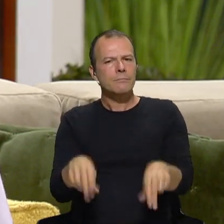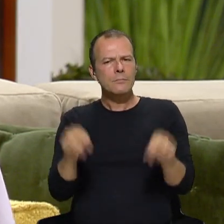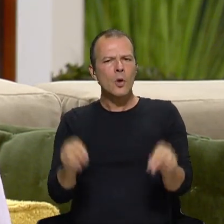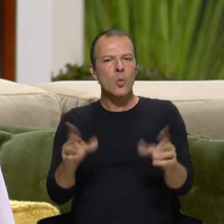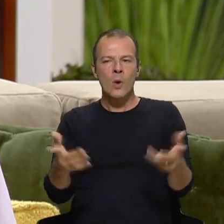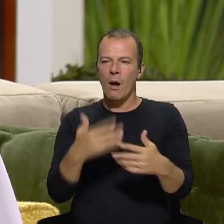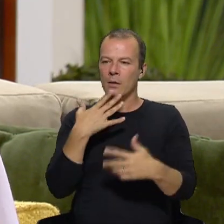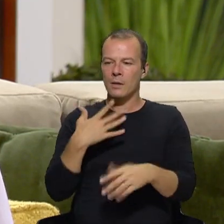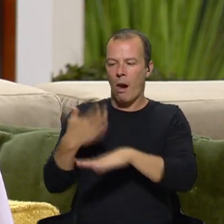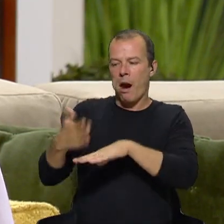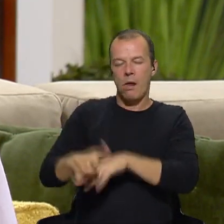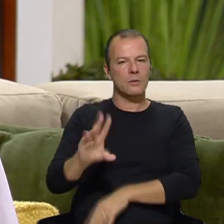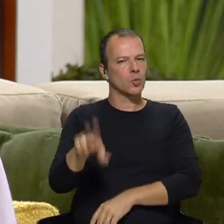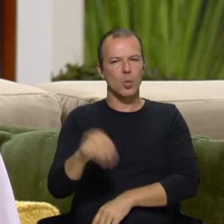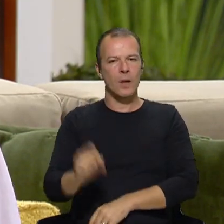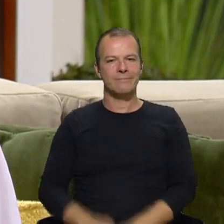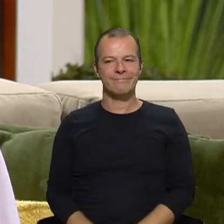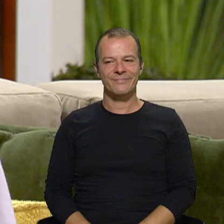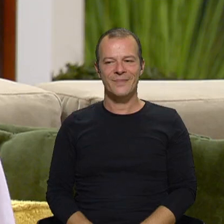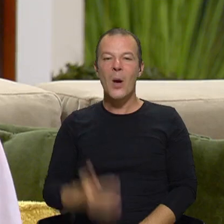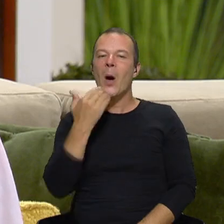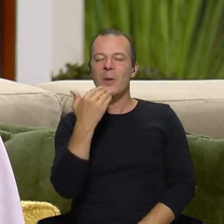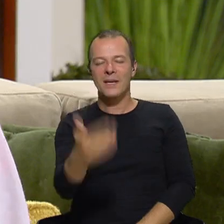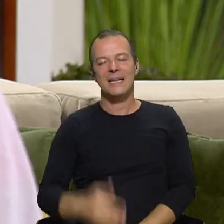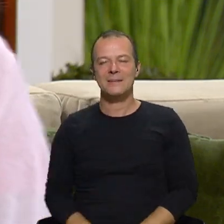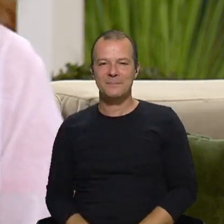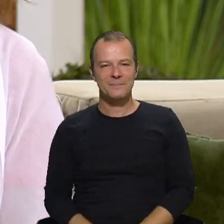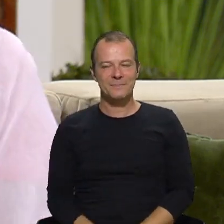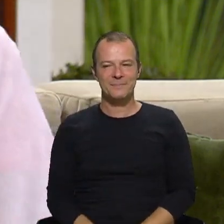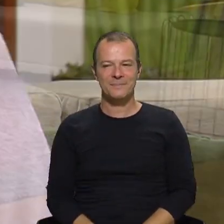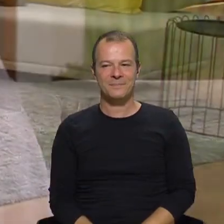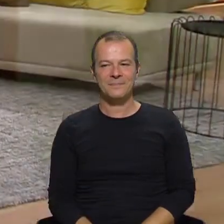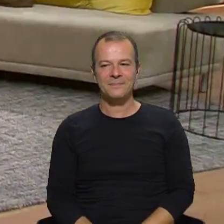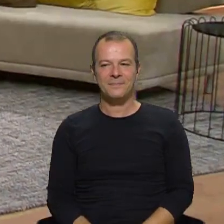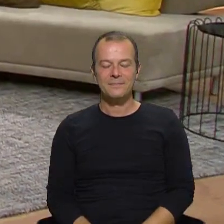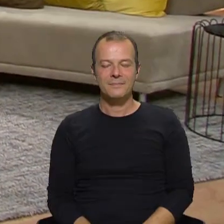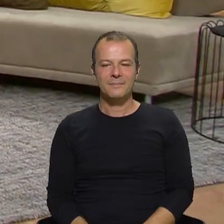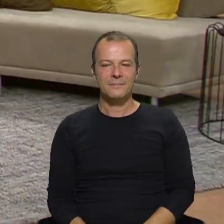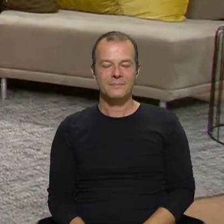me deixarem de lado. Nunca vamos desistir de ti. Obrigada, Marta. Obrigada.